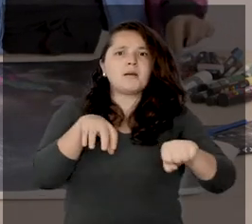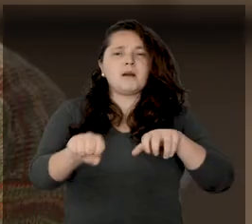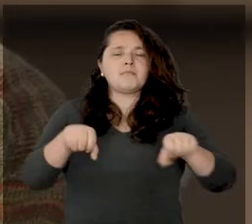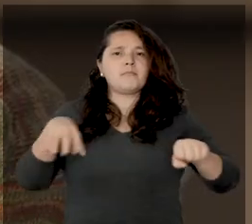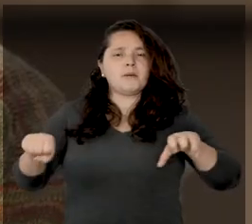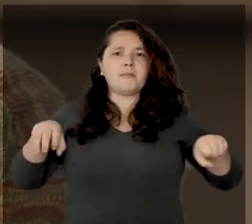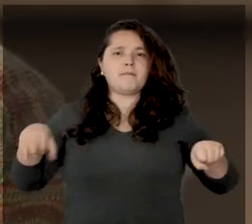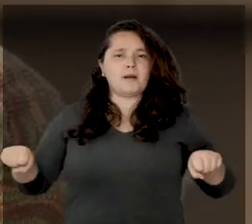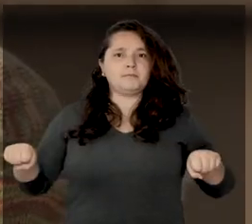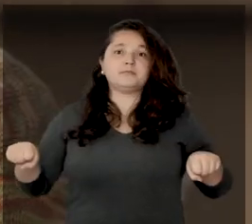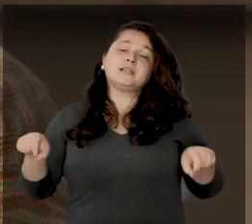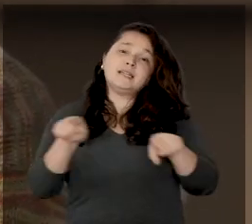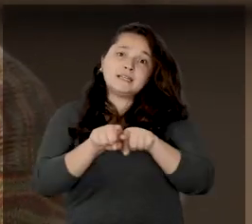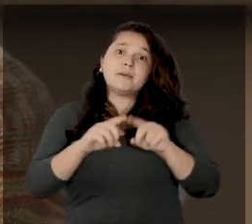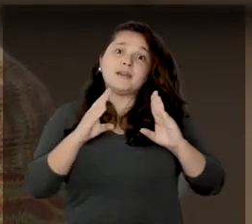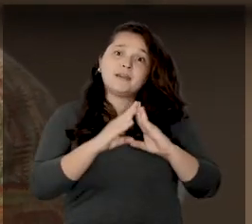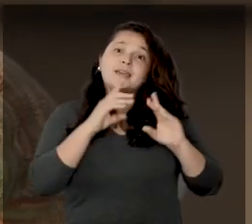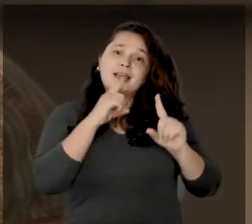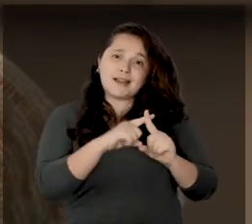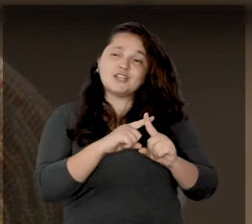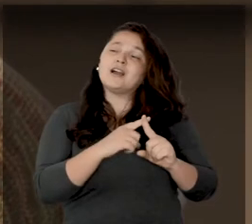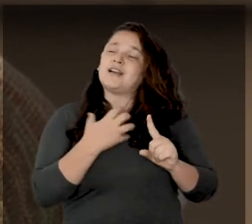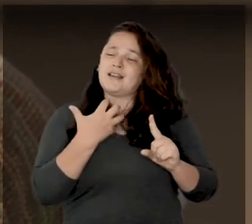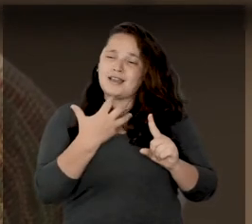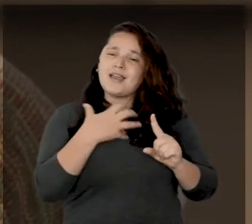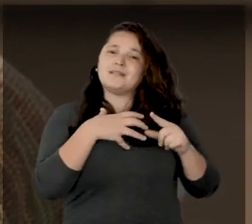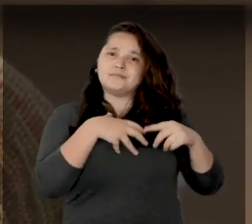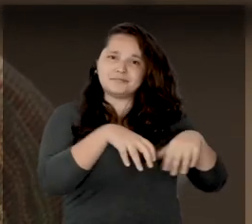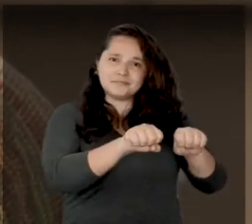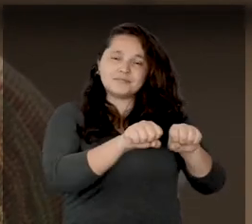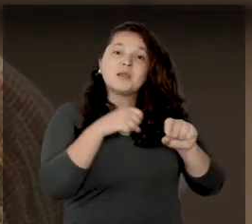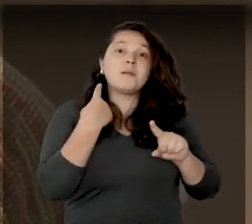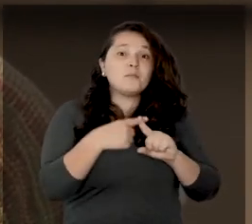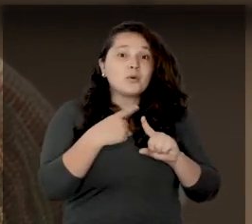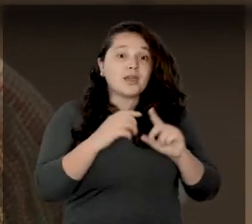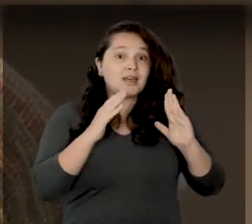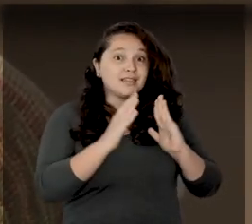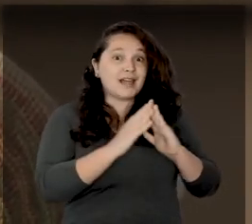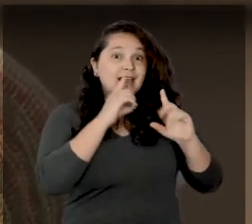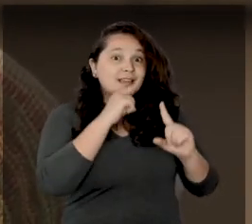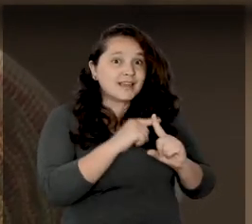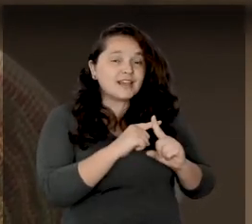as igrejas, porque são lugares onde a descaracterização, ela é massiva, né?